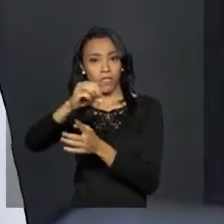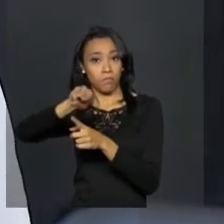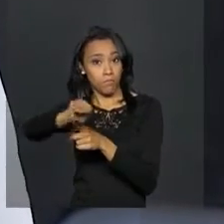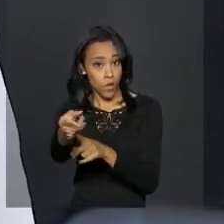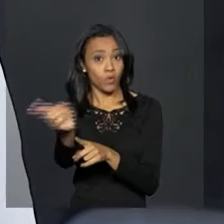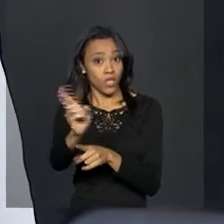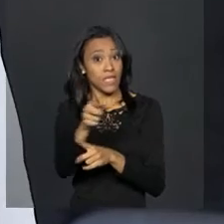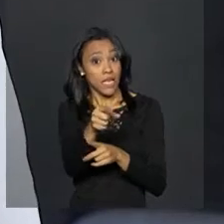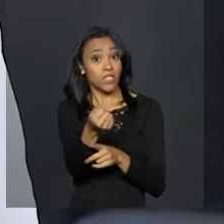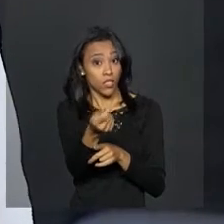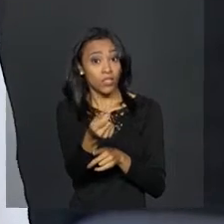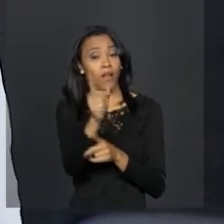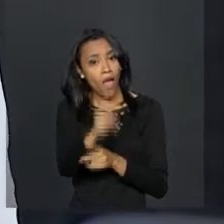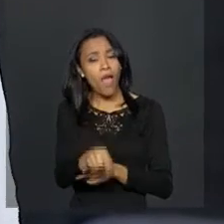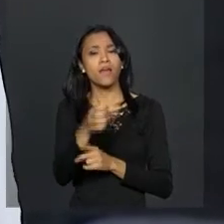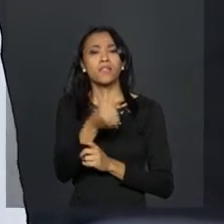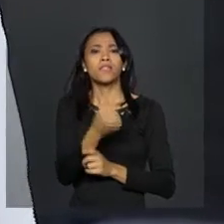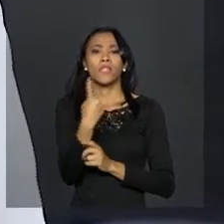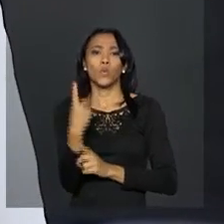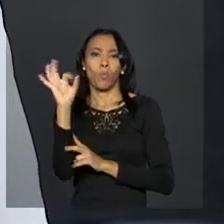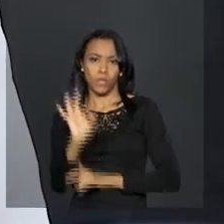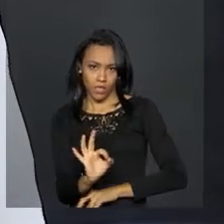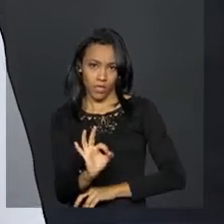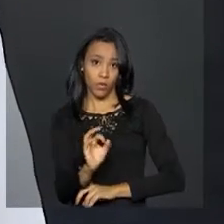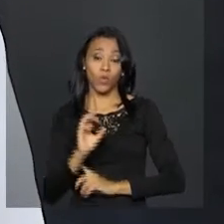R$ 6,9 bilhões, um valor que corresponde a 61% dos